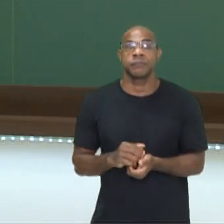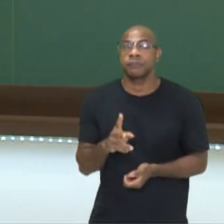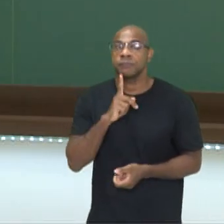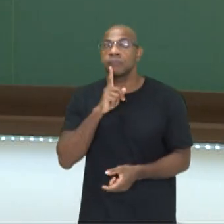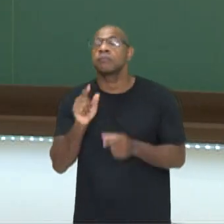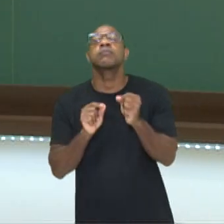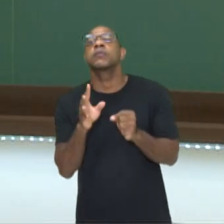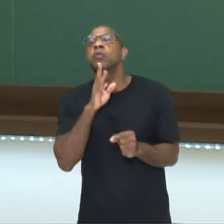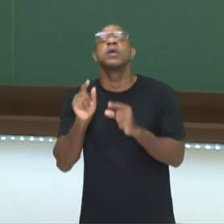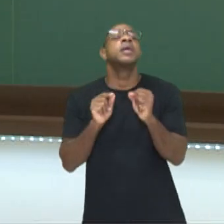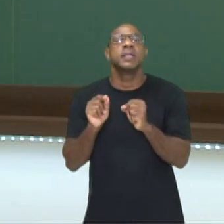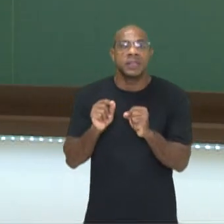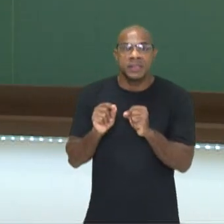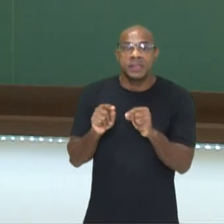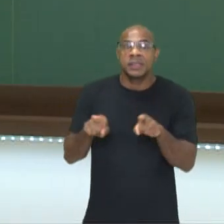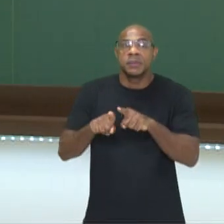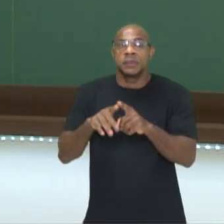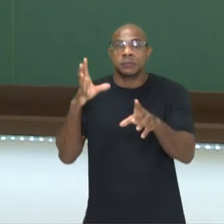Conhecer e calcular juros simples.